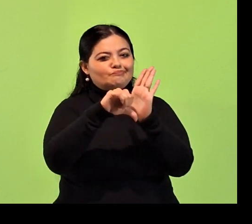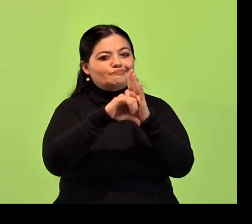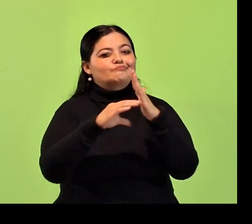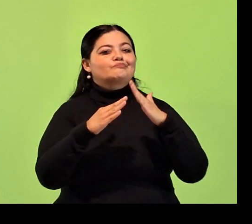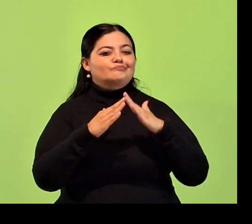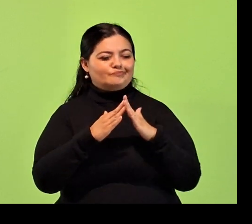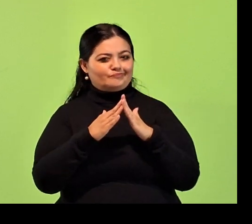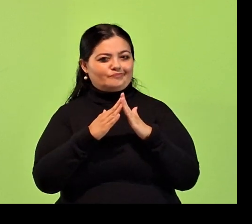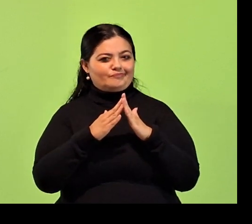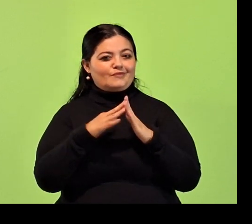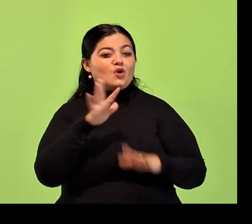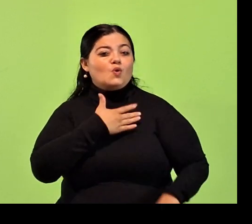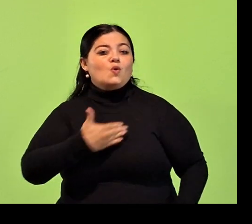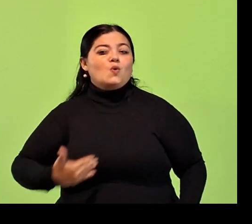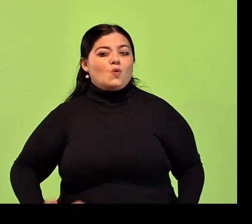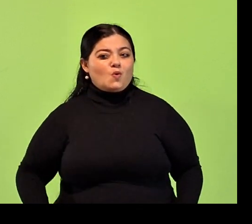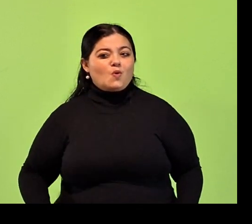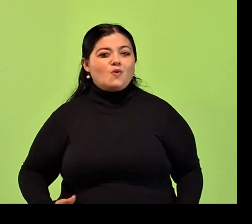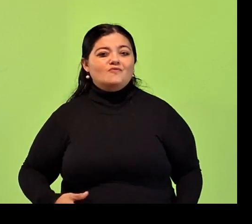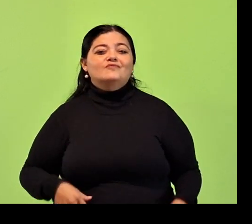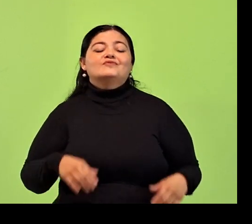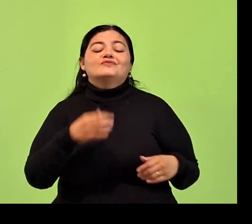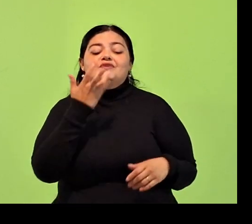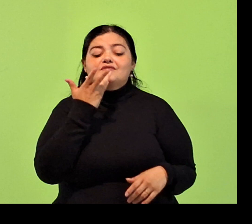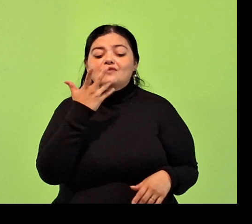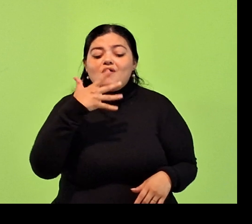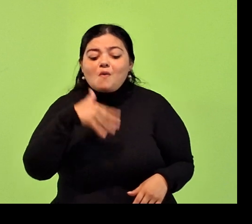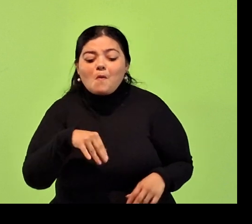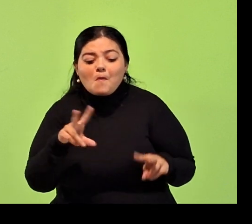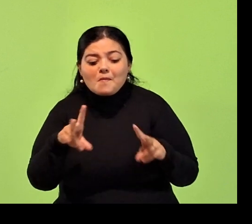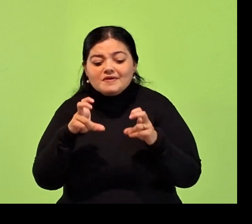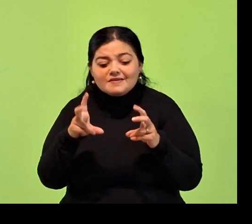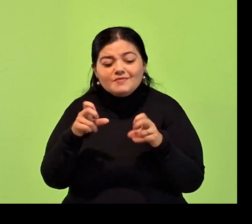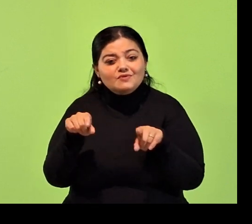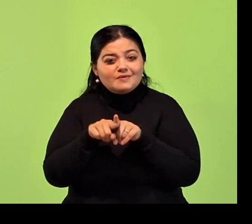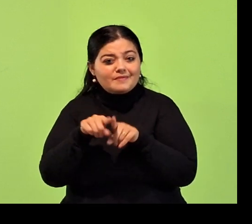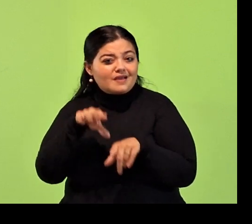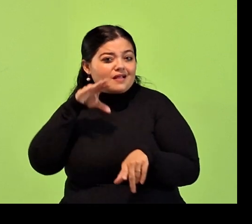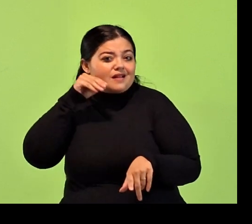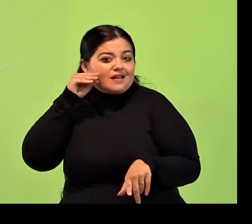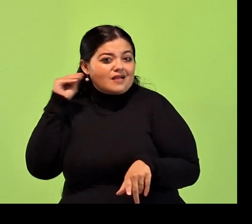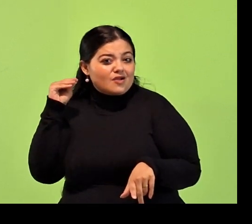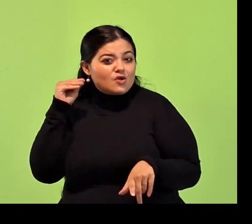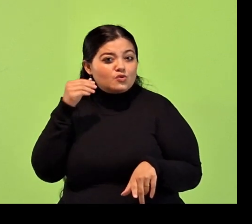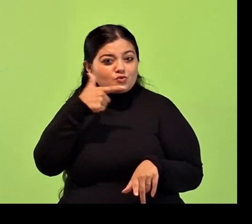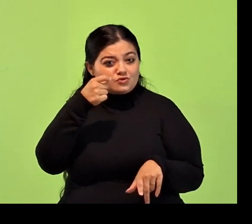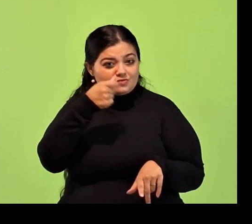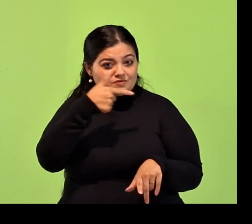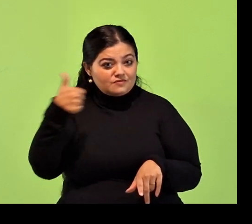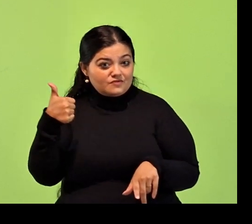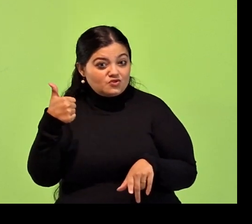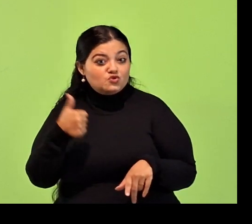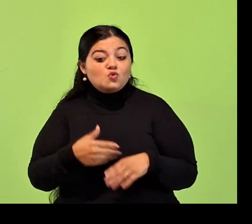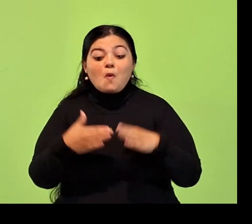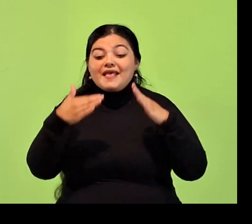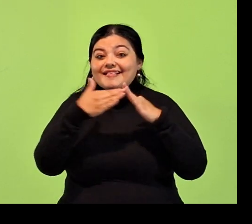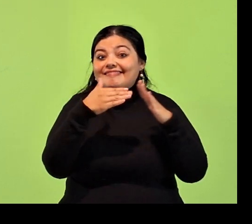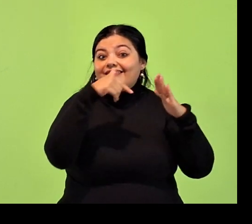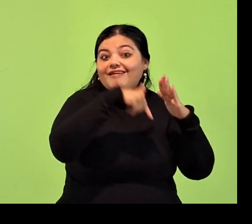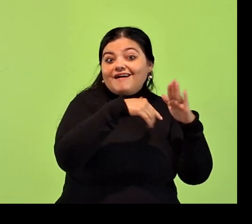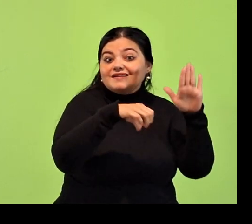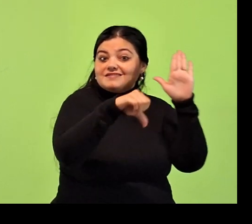que 81% das agressões contra crianças e adolescentes no primeiro trimestre de 2021 ocorreram dentro de